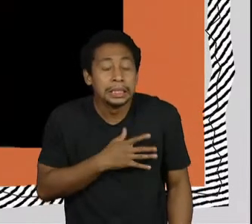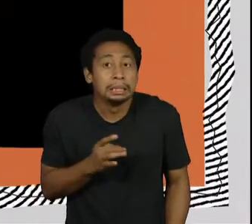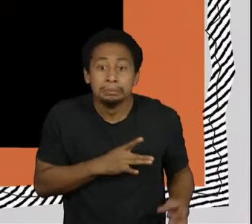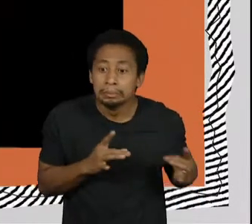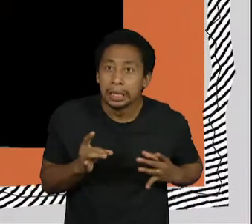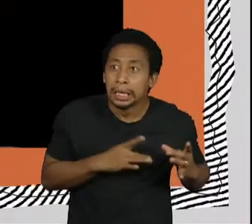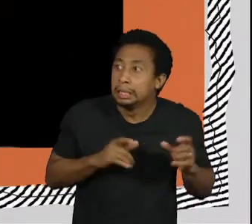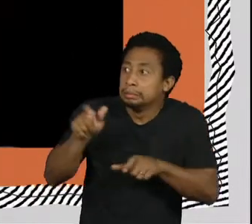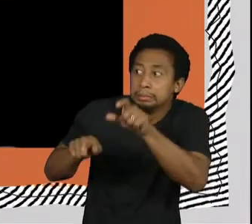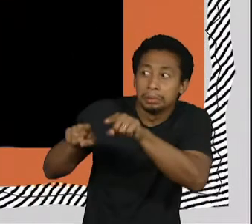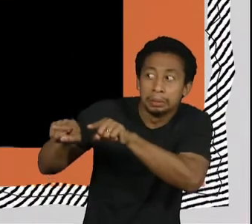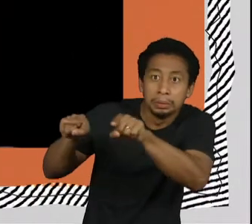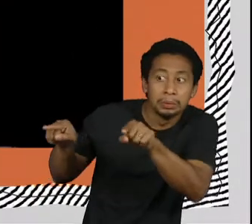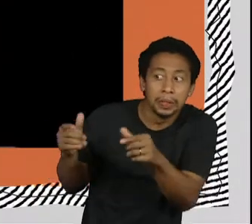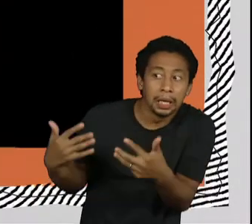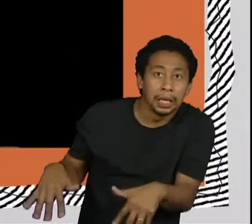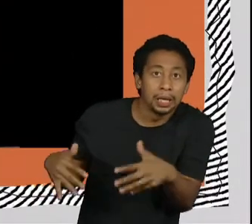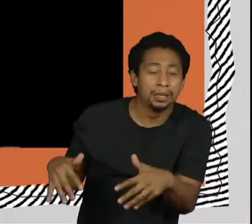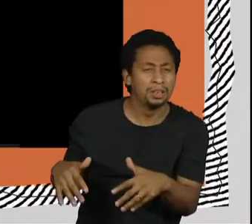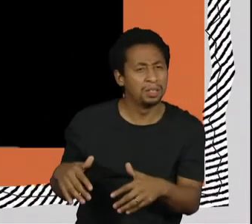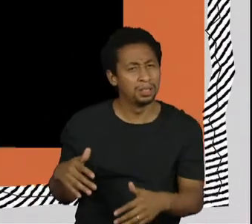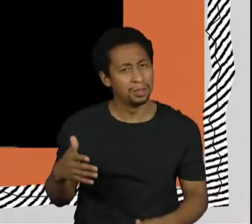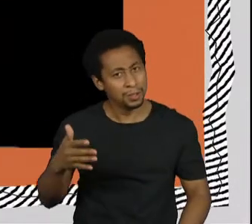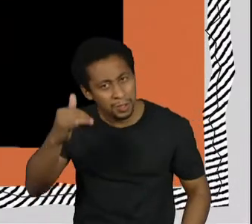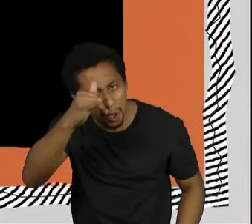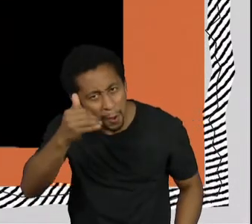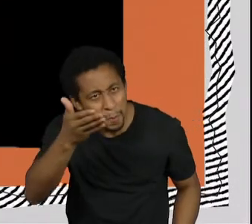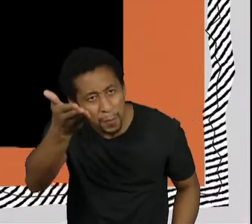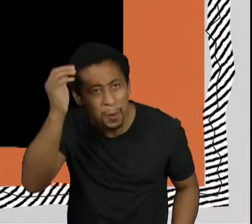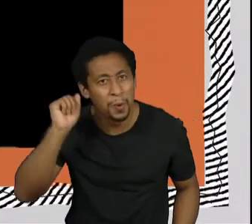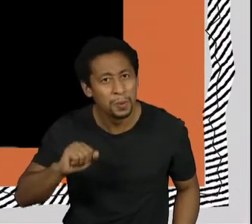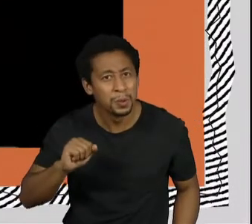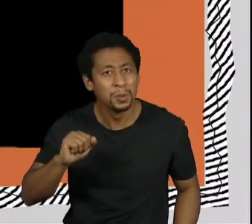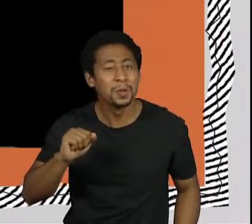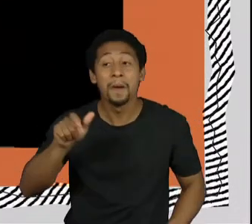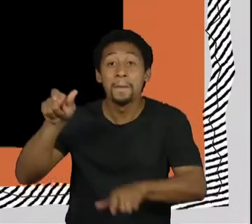gente. Você é bobo, Pluft. Gente é que tem medo de fantasma.